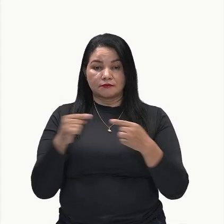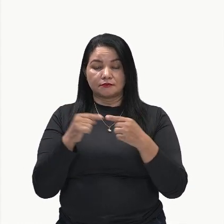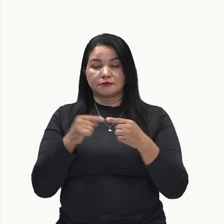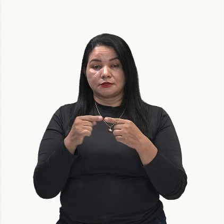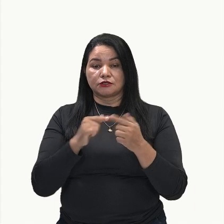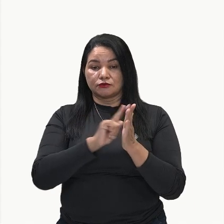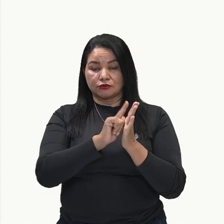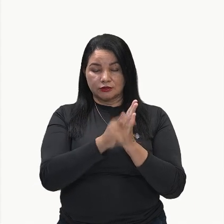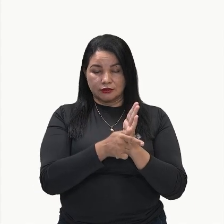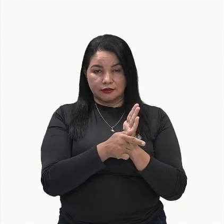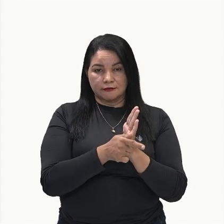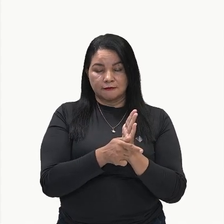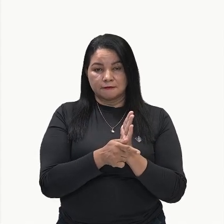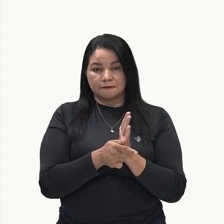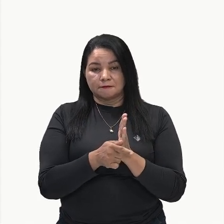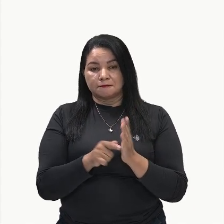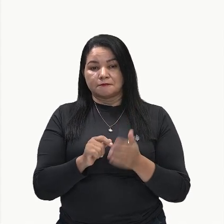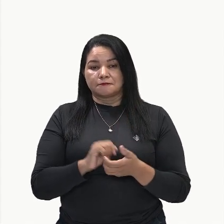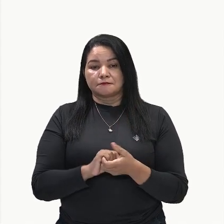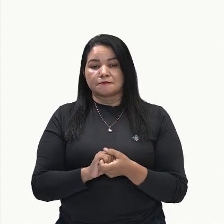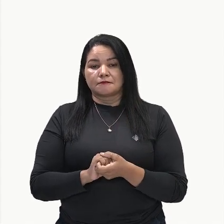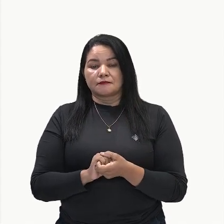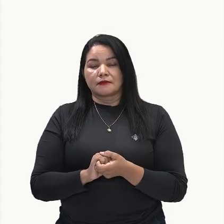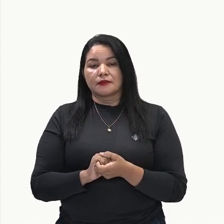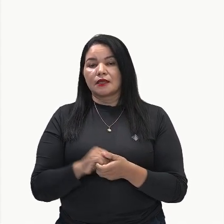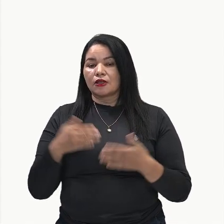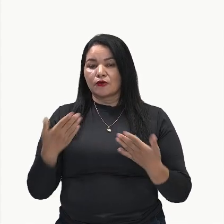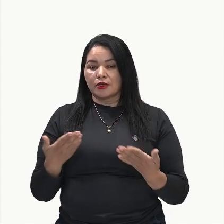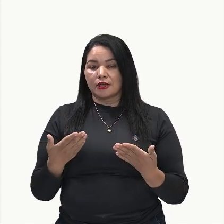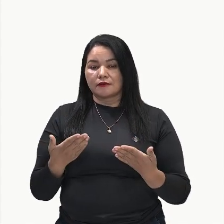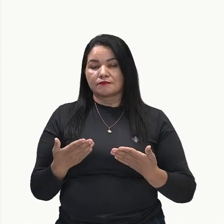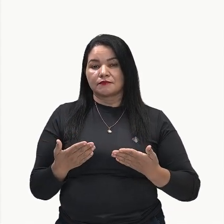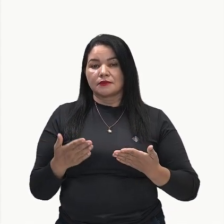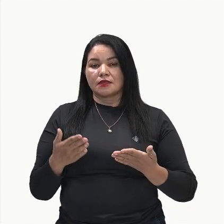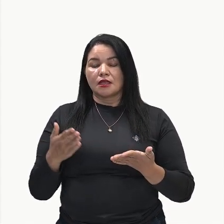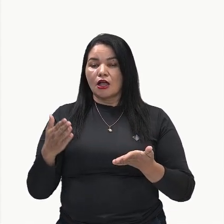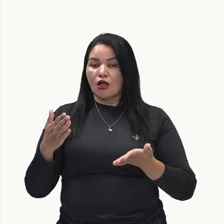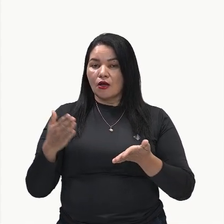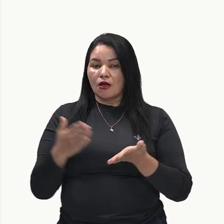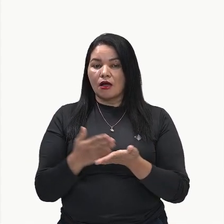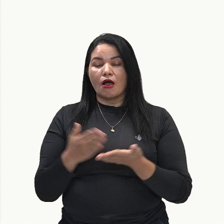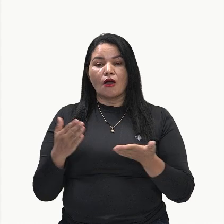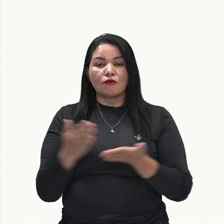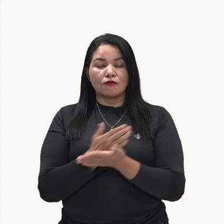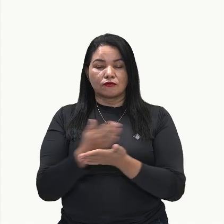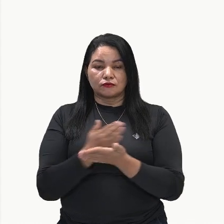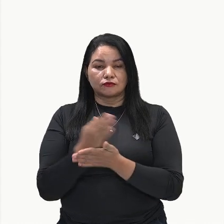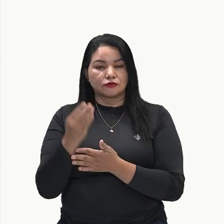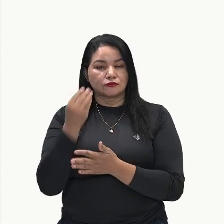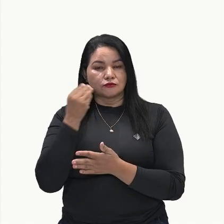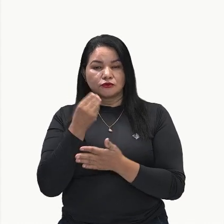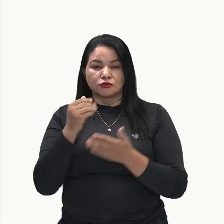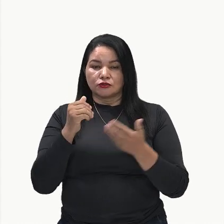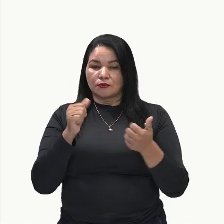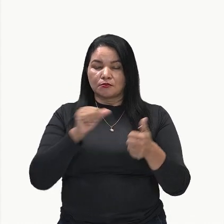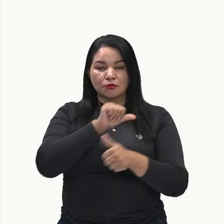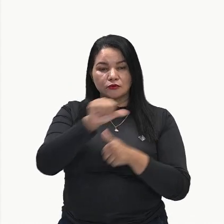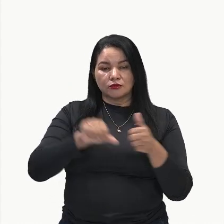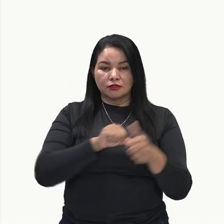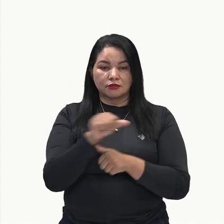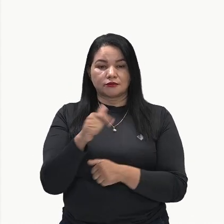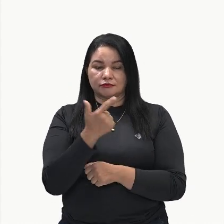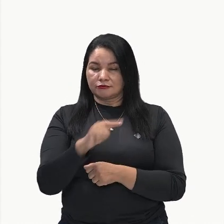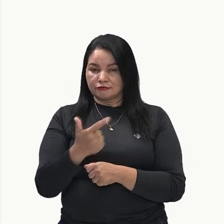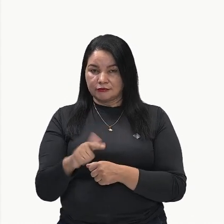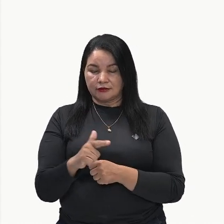aqueles que possuem um gênero em comum, são aqueles que não mostram cambios em sua forma. A gente acabou de